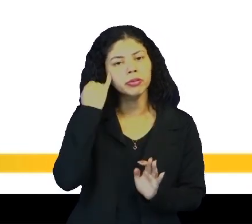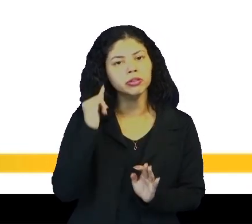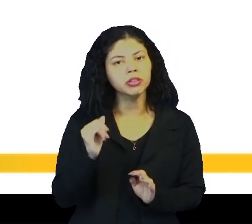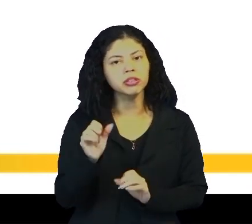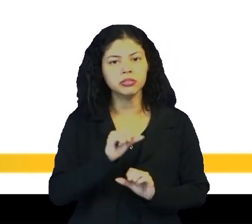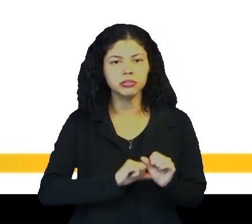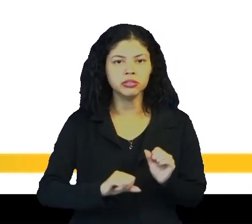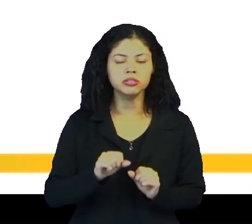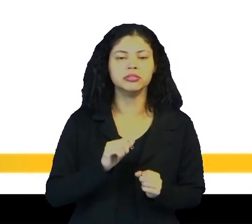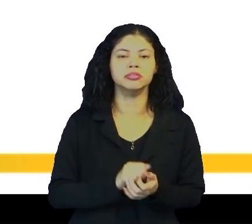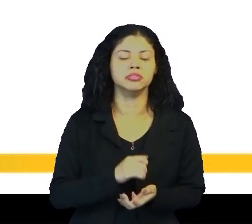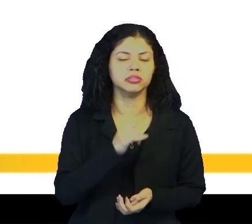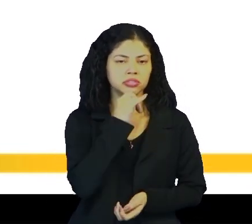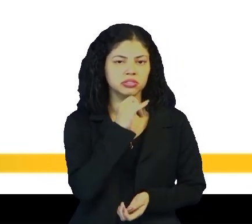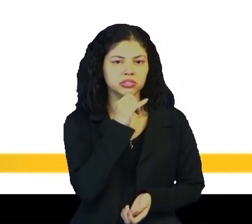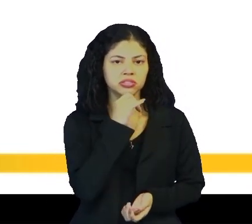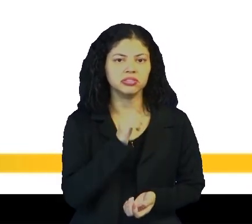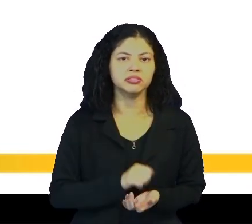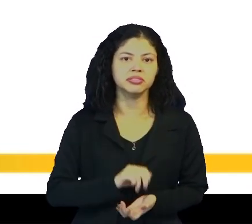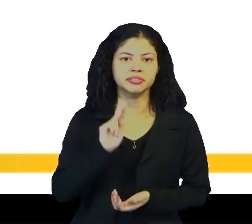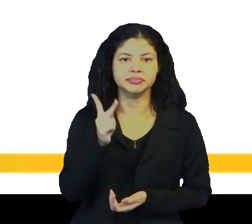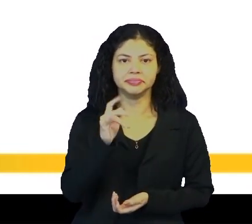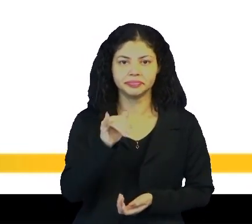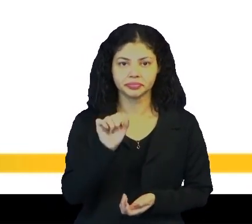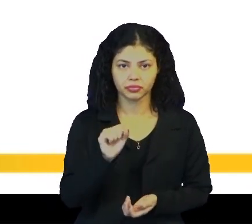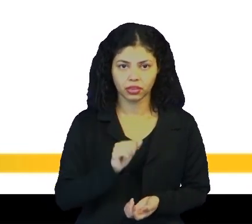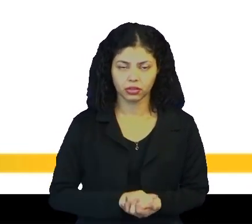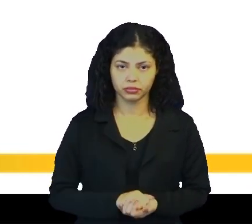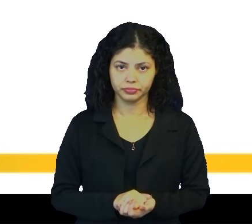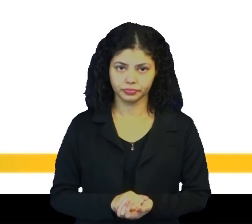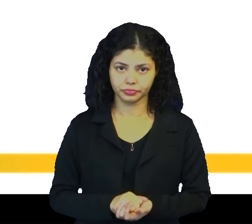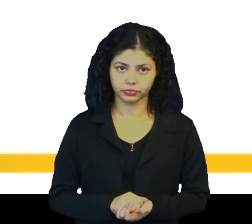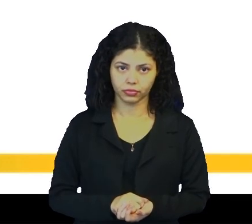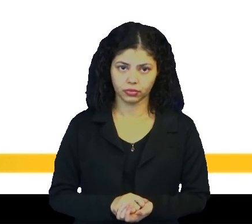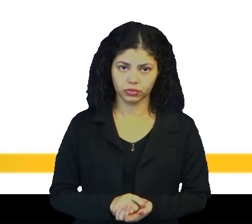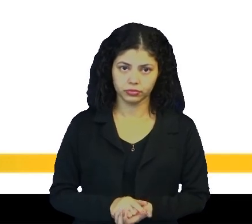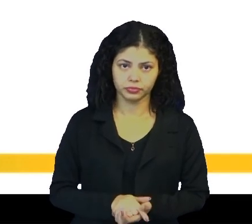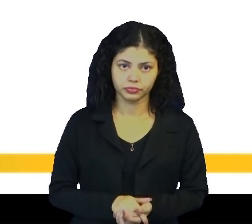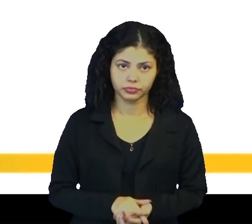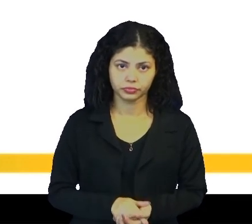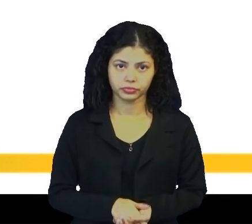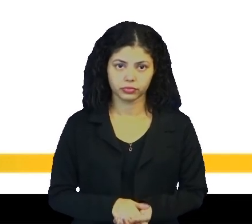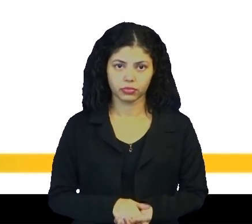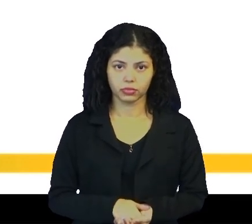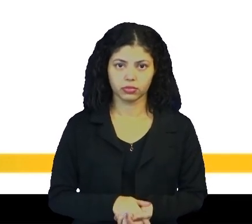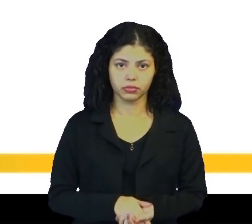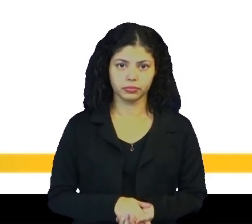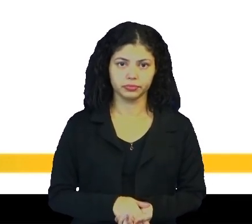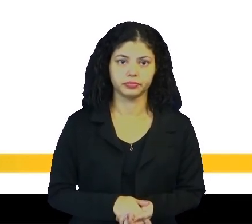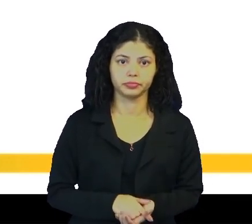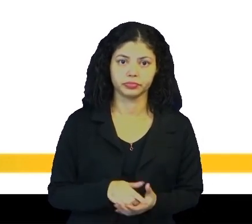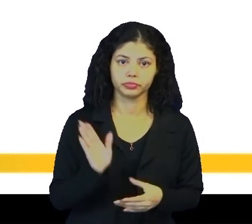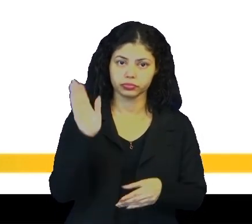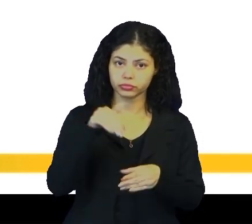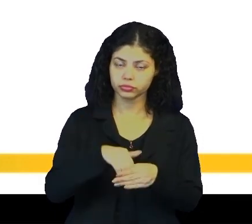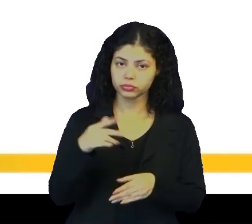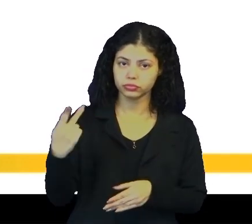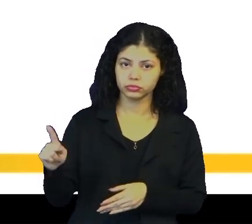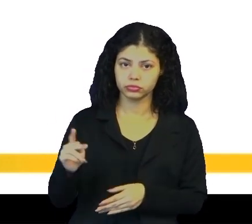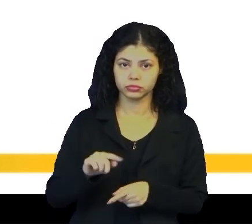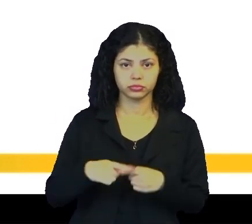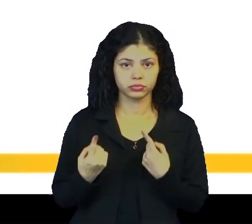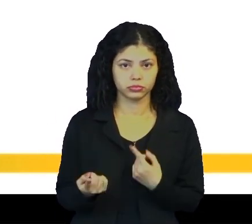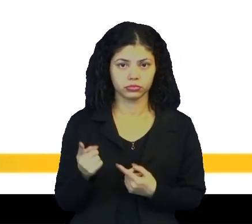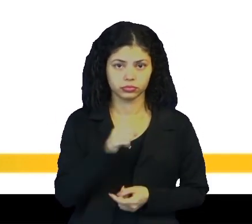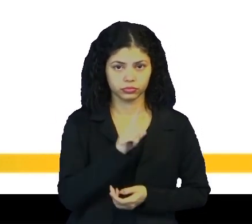opostas. Vamos ali, por exemplo. His vote, however, didn't change anything. O voto dele, no